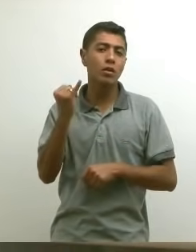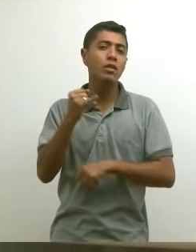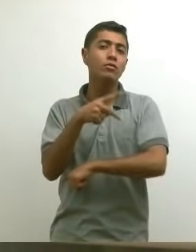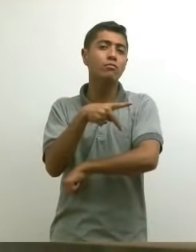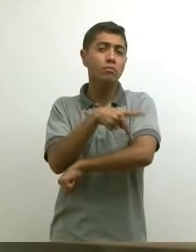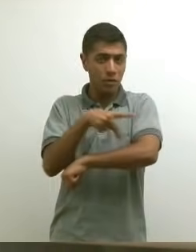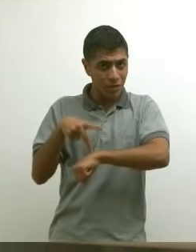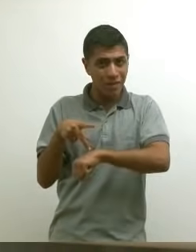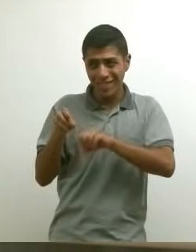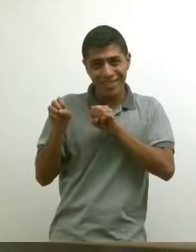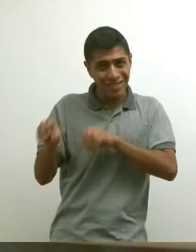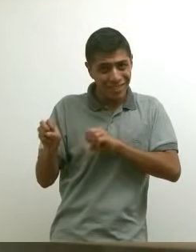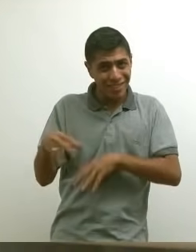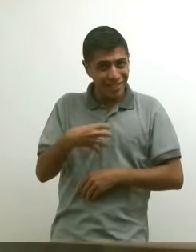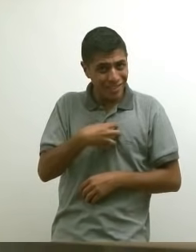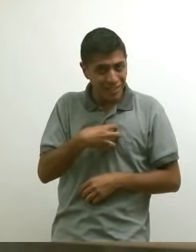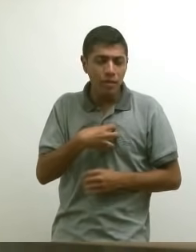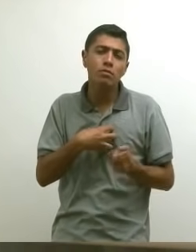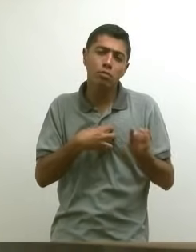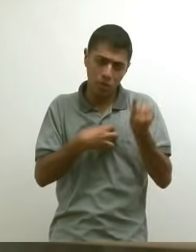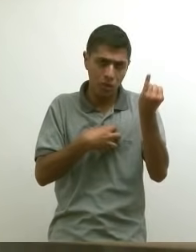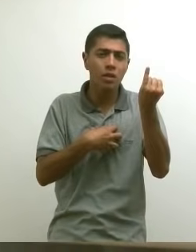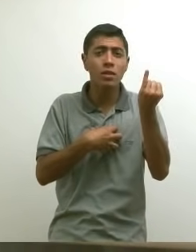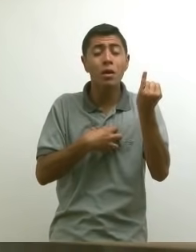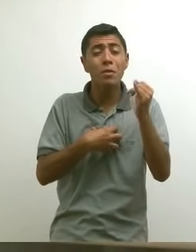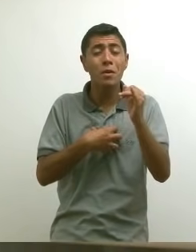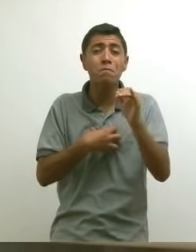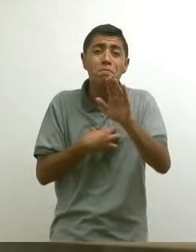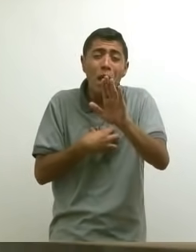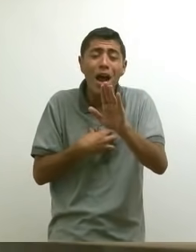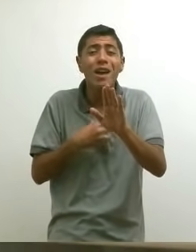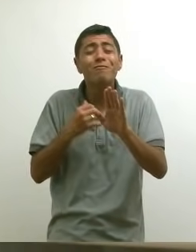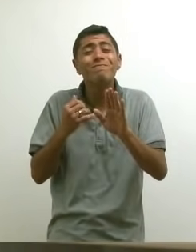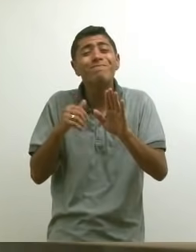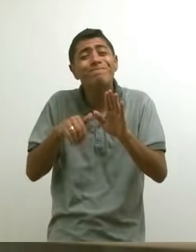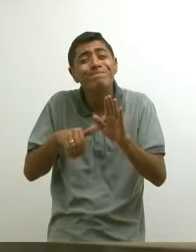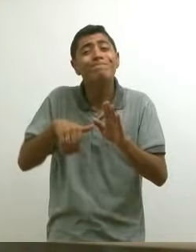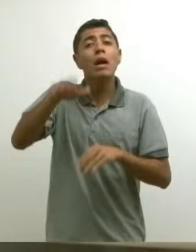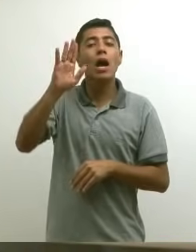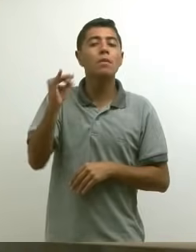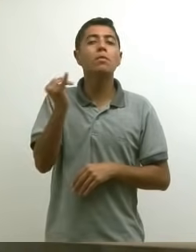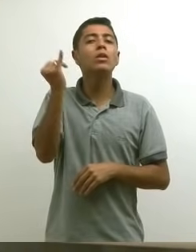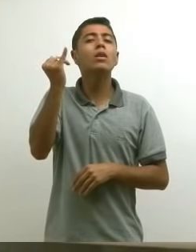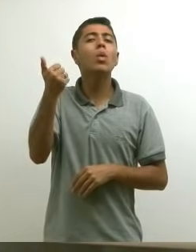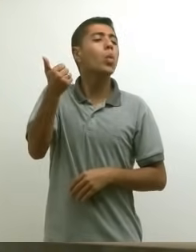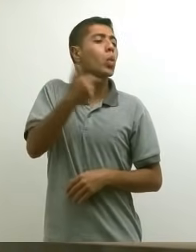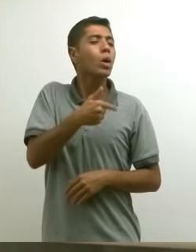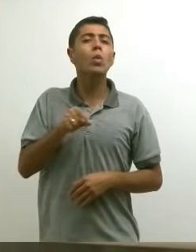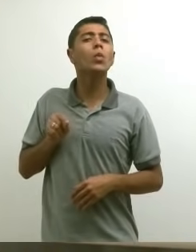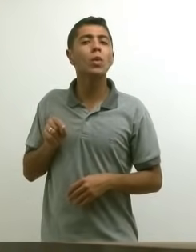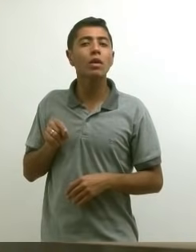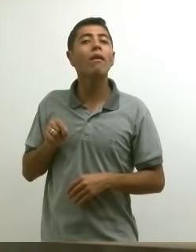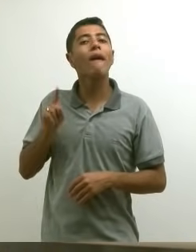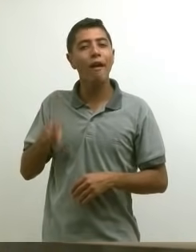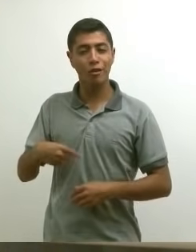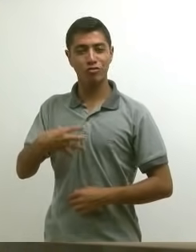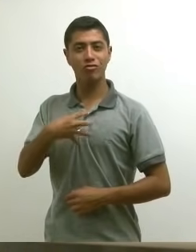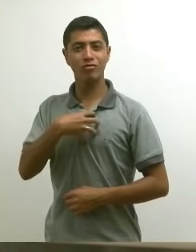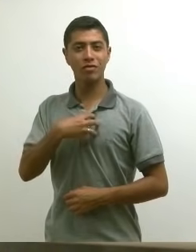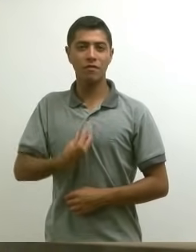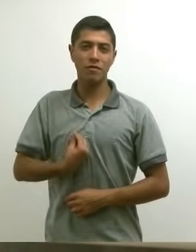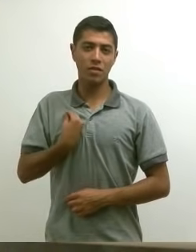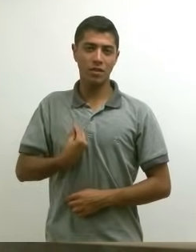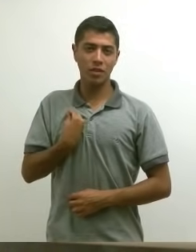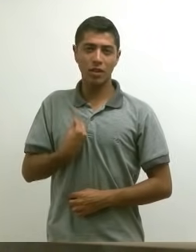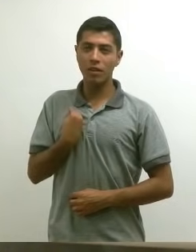nominal é o estilo de vida durante a durante esse estilo pedagógico comparado com crianças de escolas cognitivista que são mais